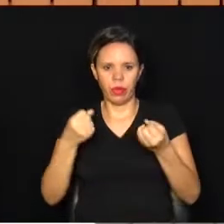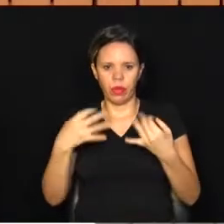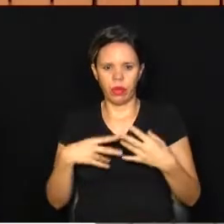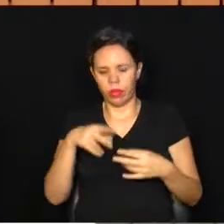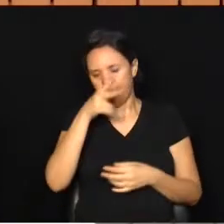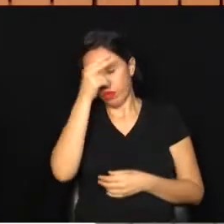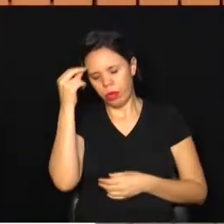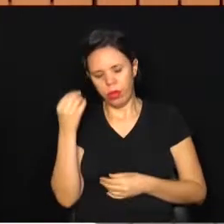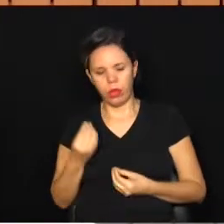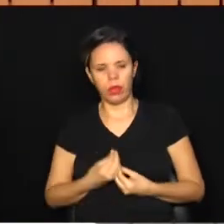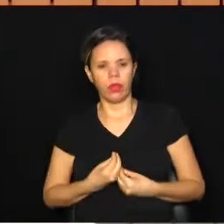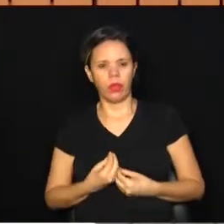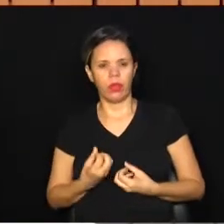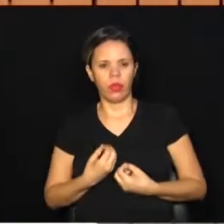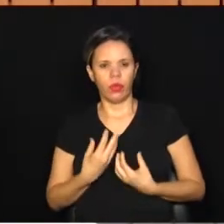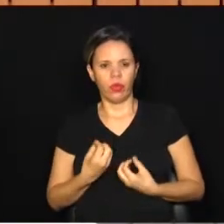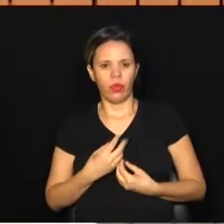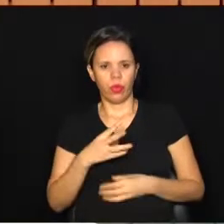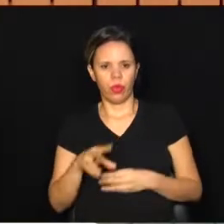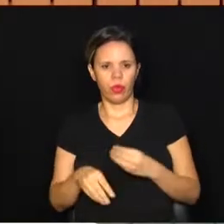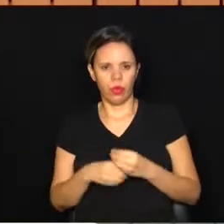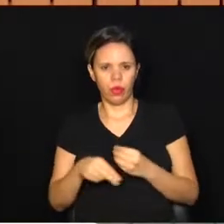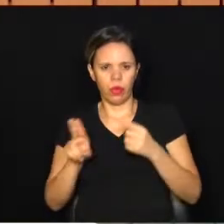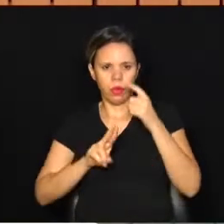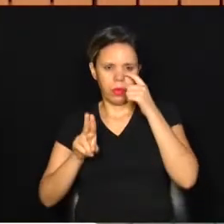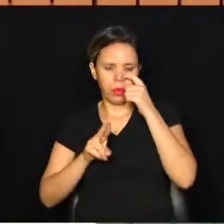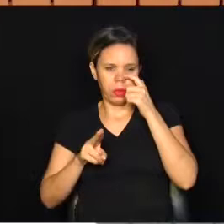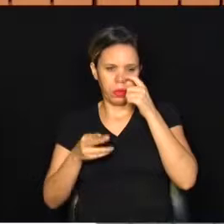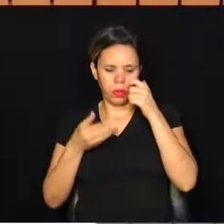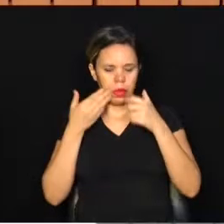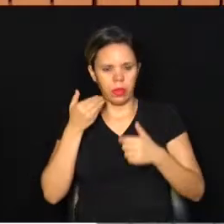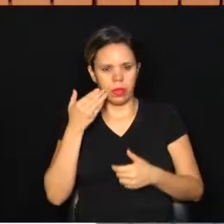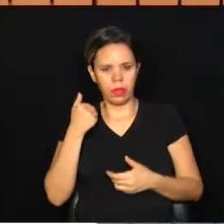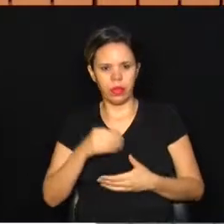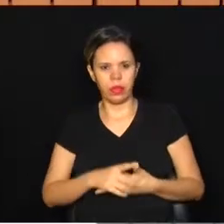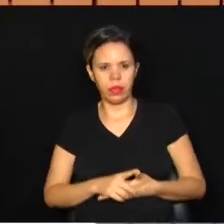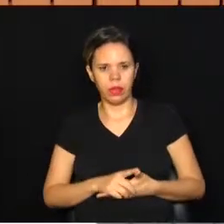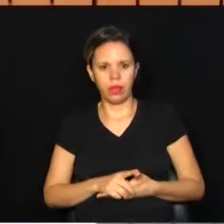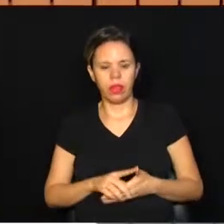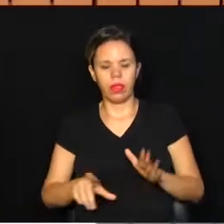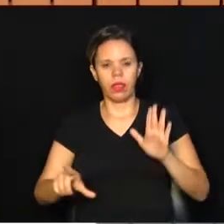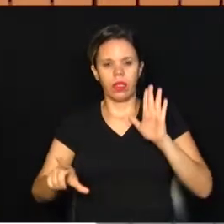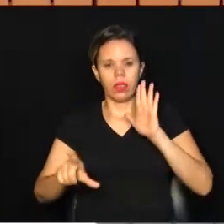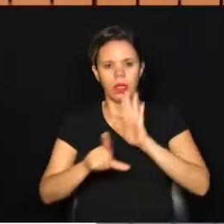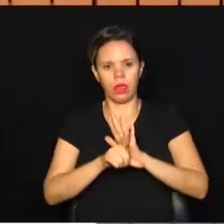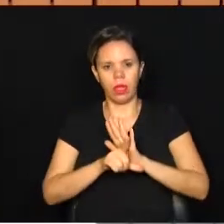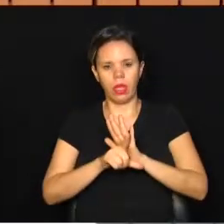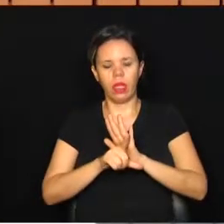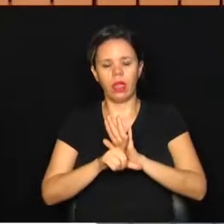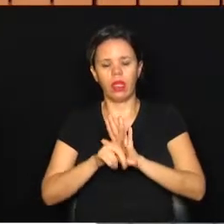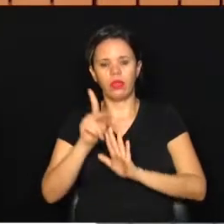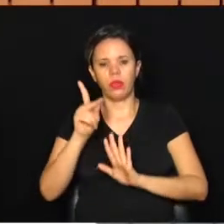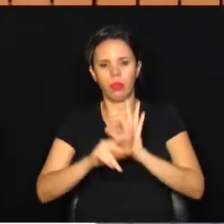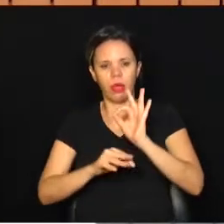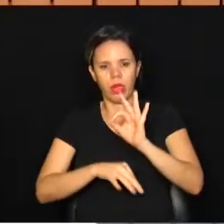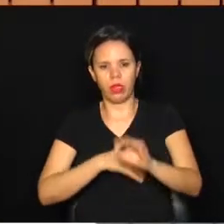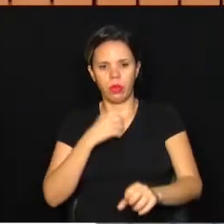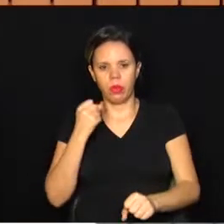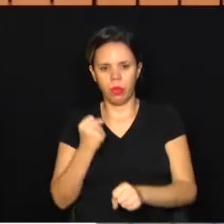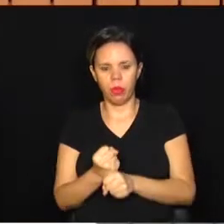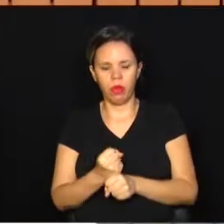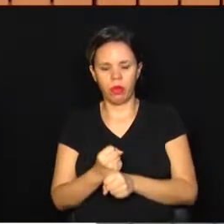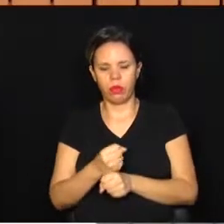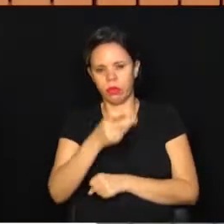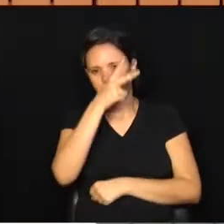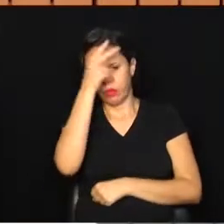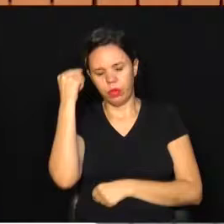que coloque essas informações, use essas informações para a lei do plano plurianual. É importante